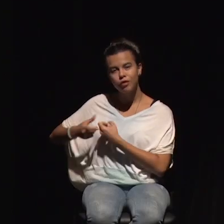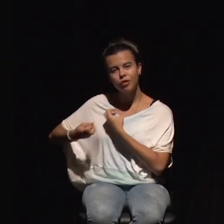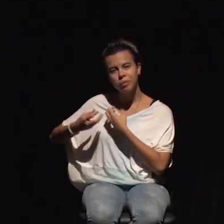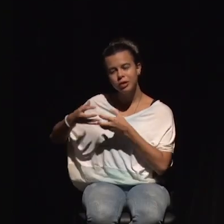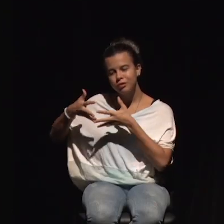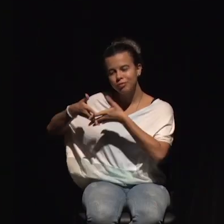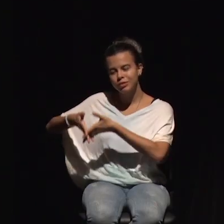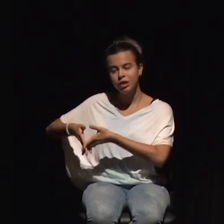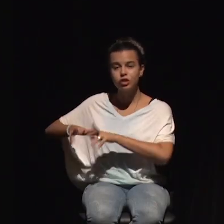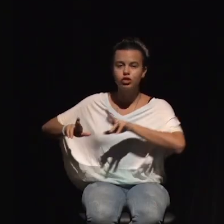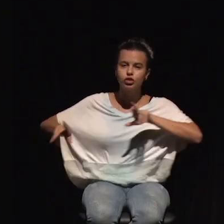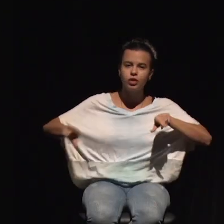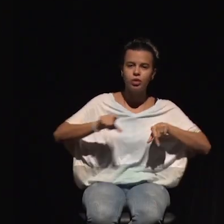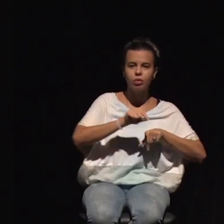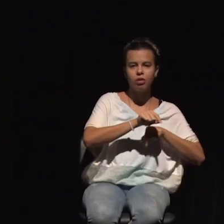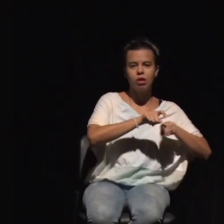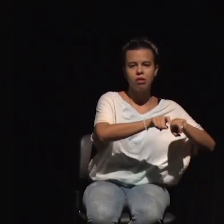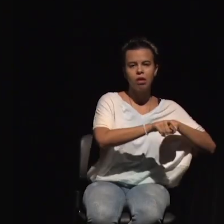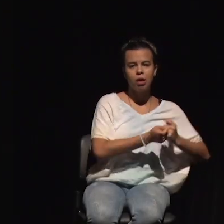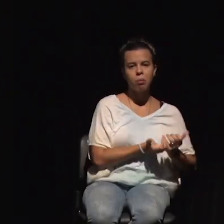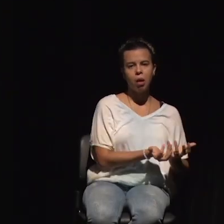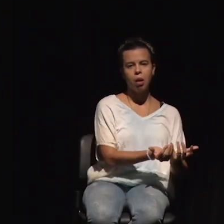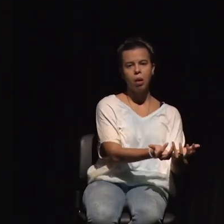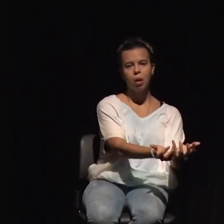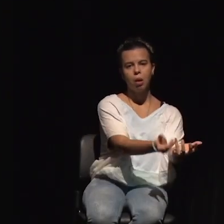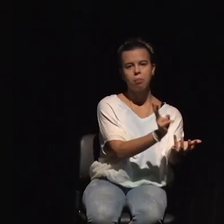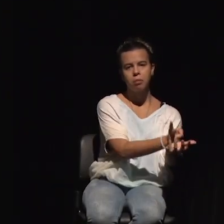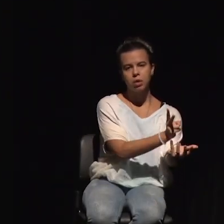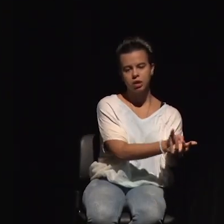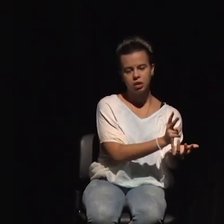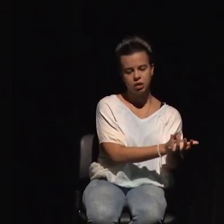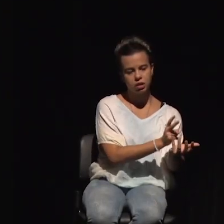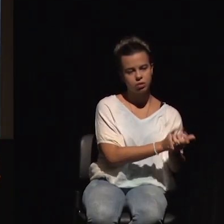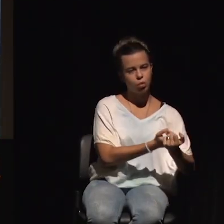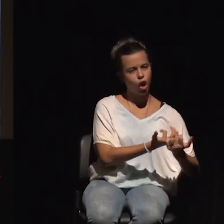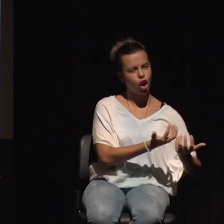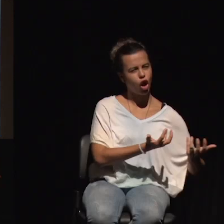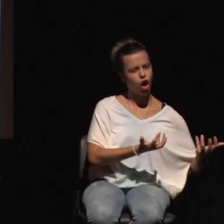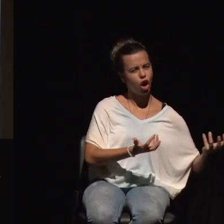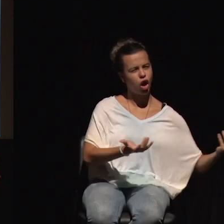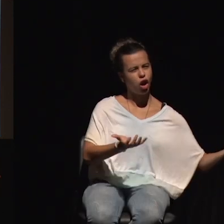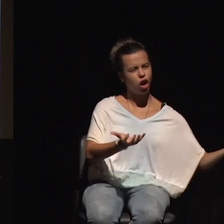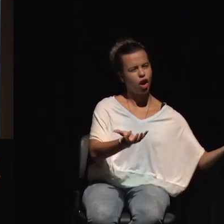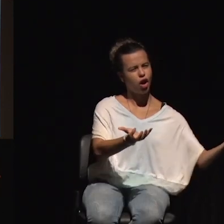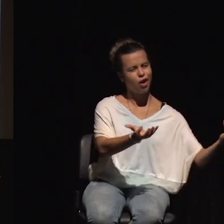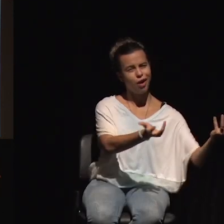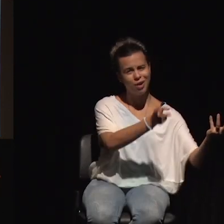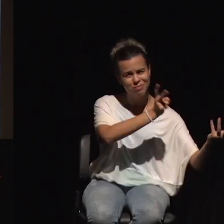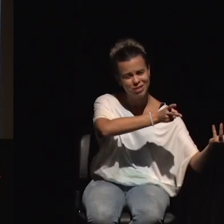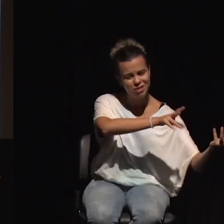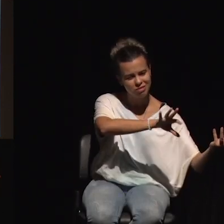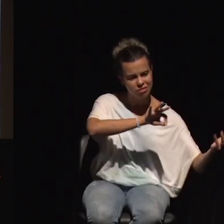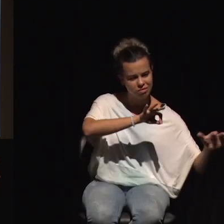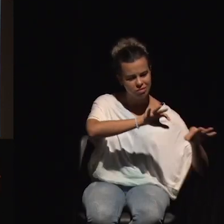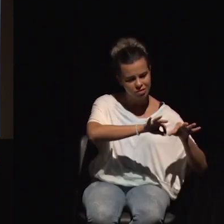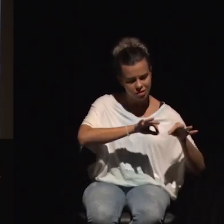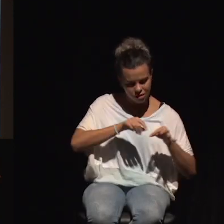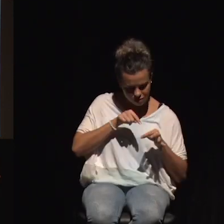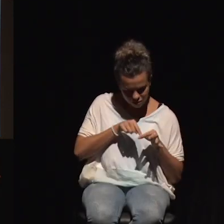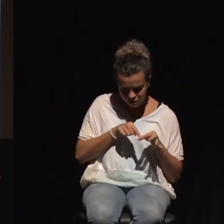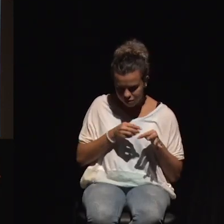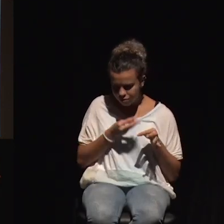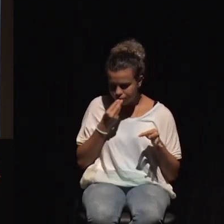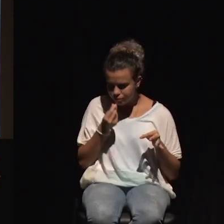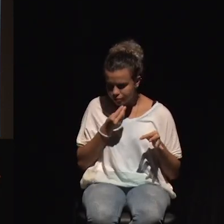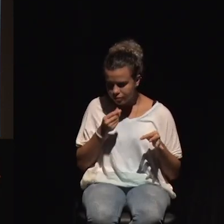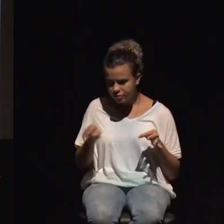mono cultural de um alimento que foi cultivado é de alguma maneira esse alimento ele também está impregnado dessa